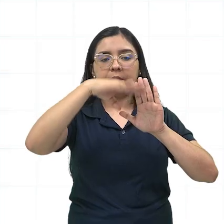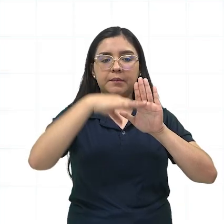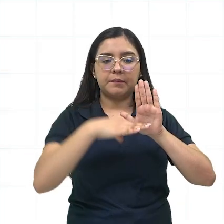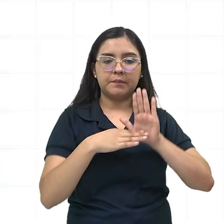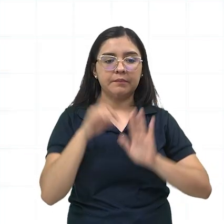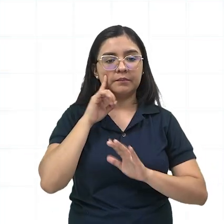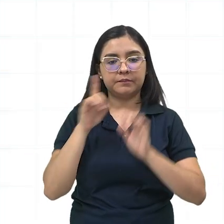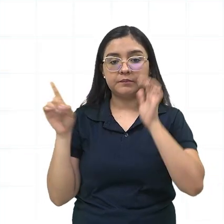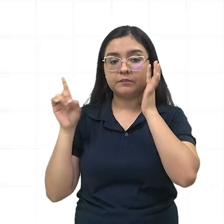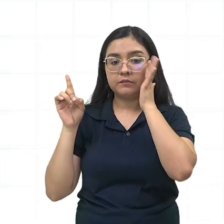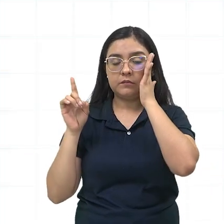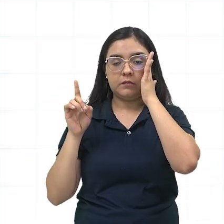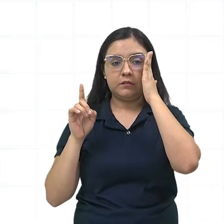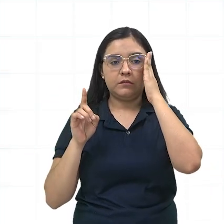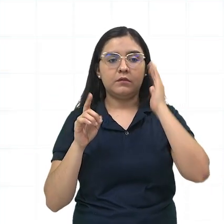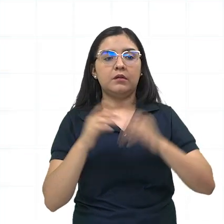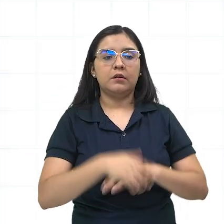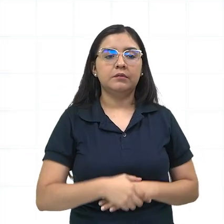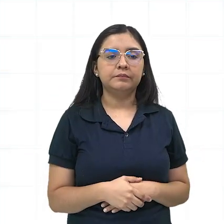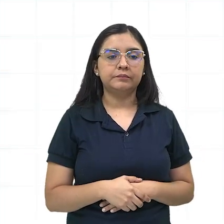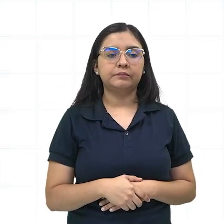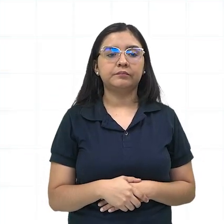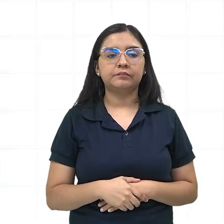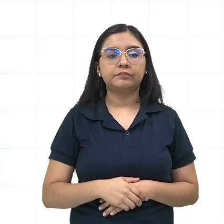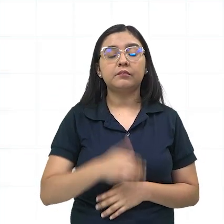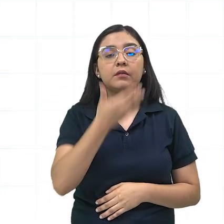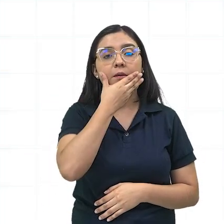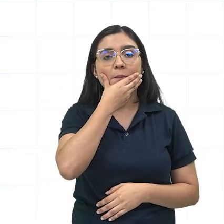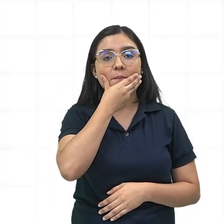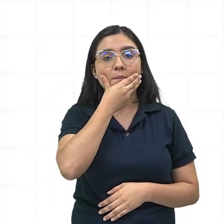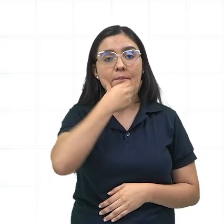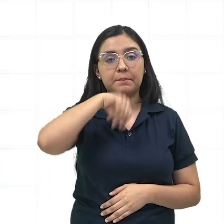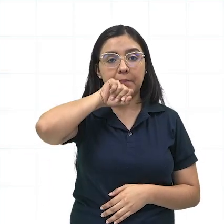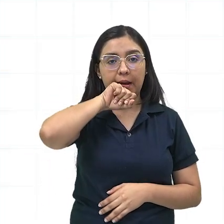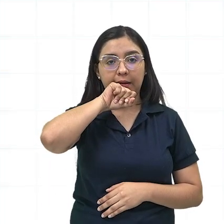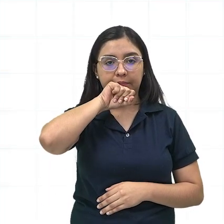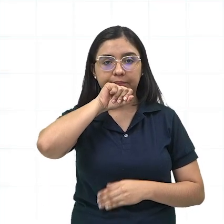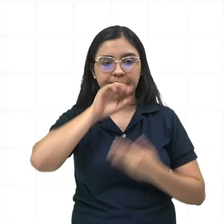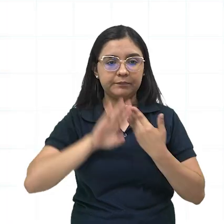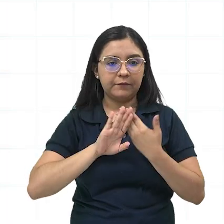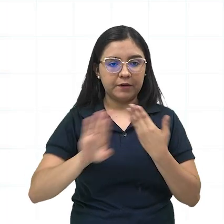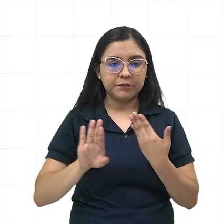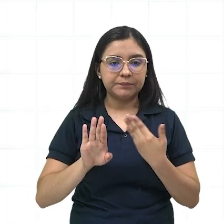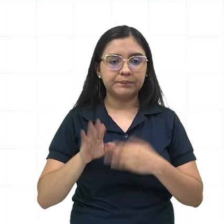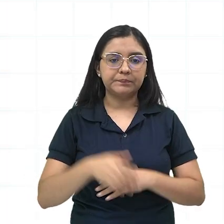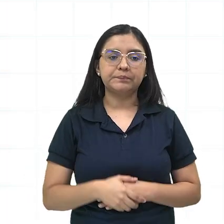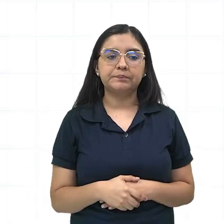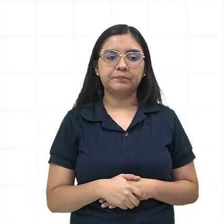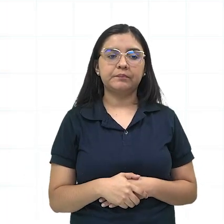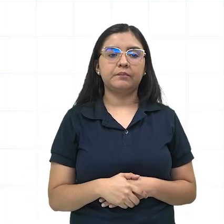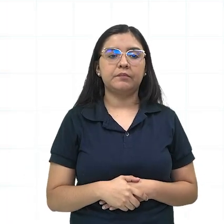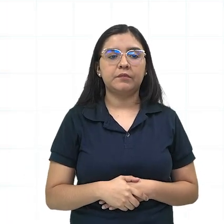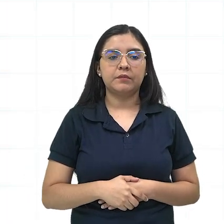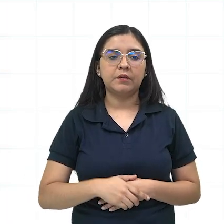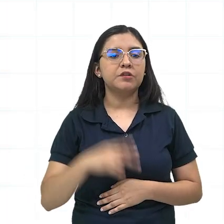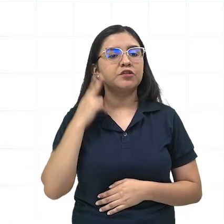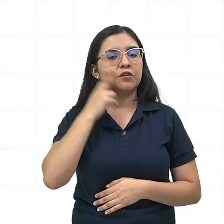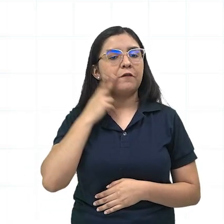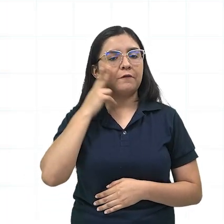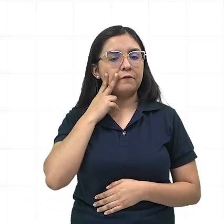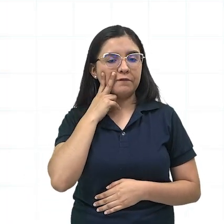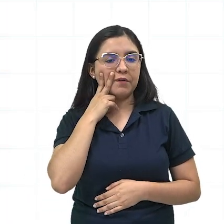da música. Olha só. Pai, afasta de mim esse cálice de